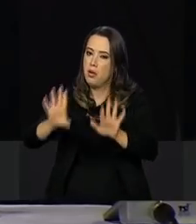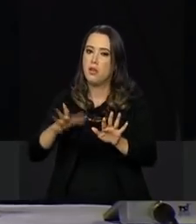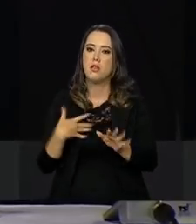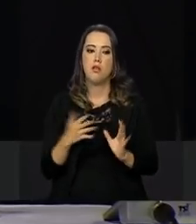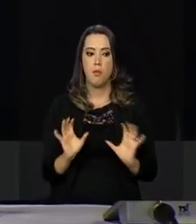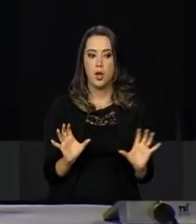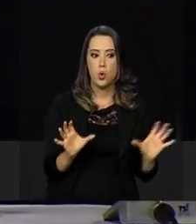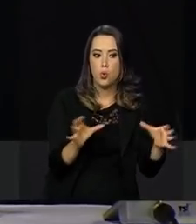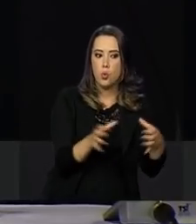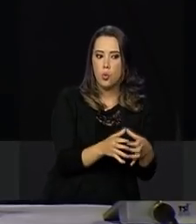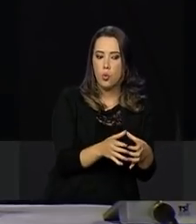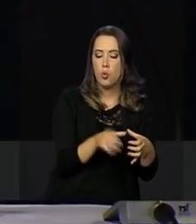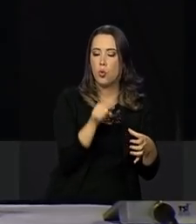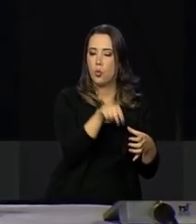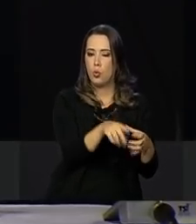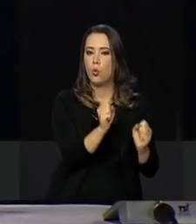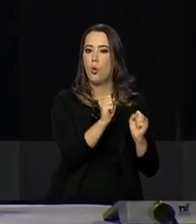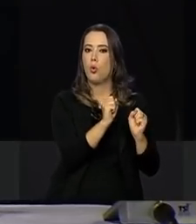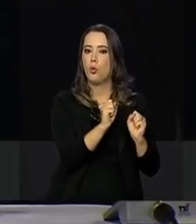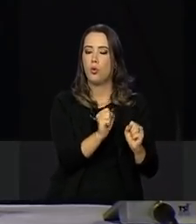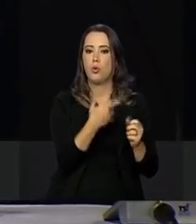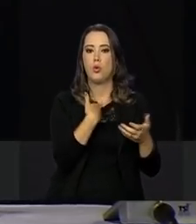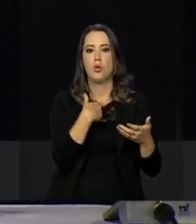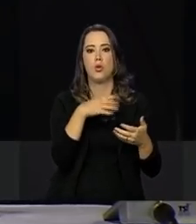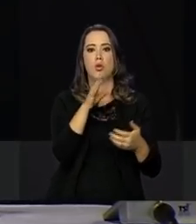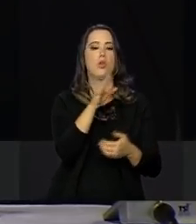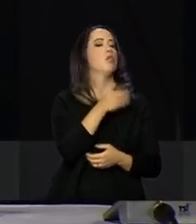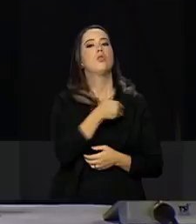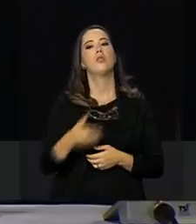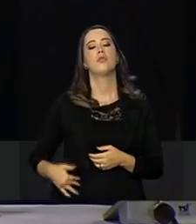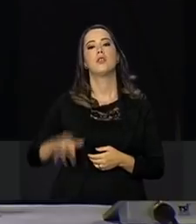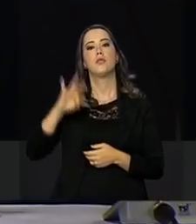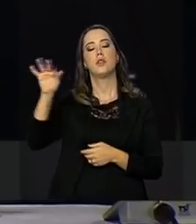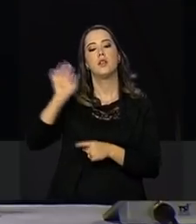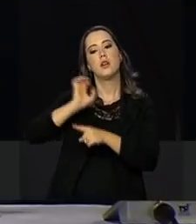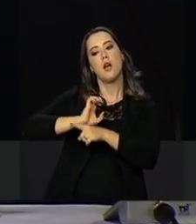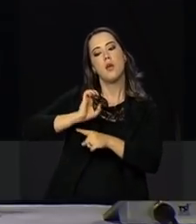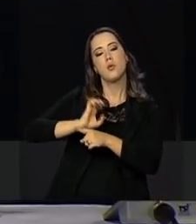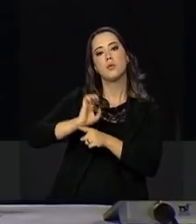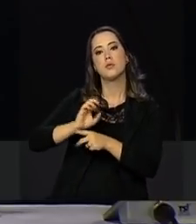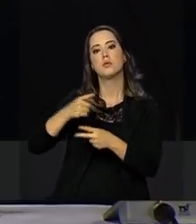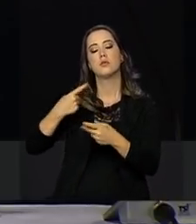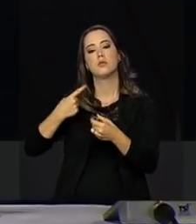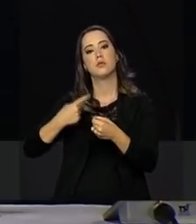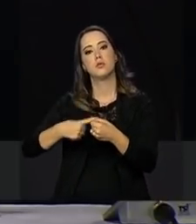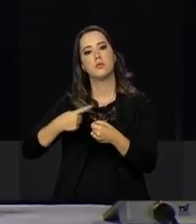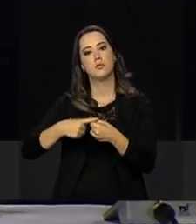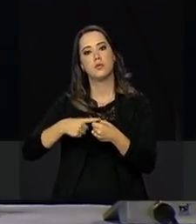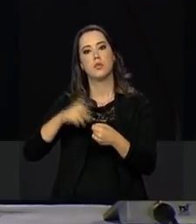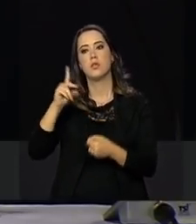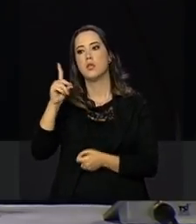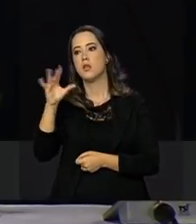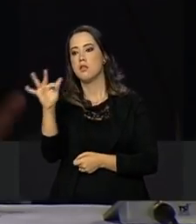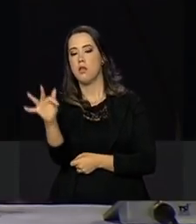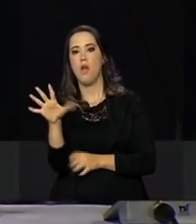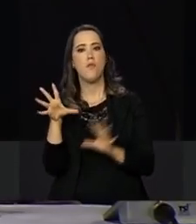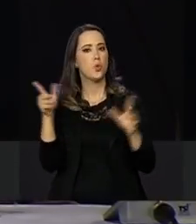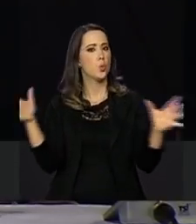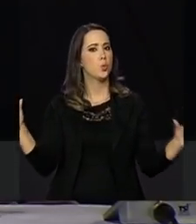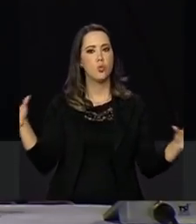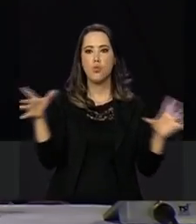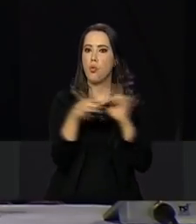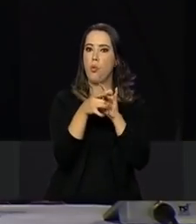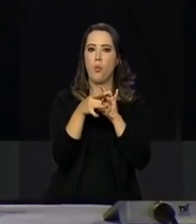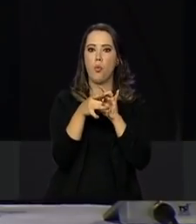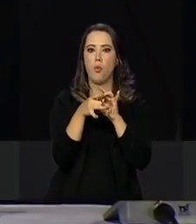chamo de divisão espacial do poder, ou seja, União, Estados, Municípios e Distrito Federal. Tudo num